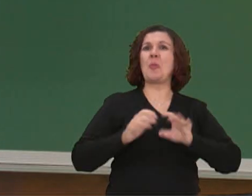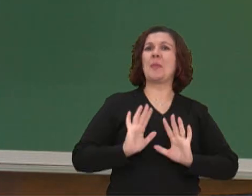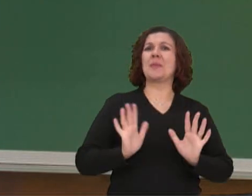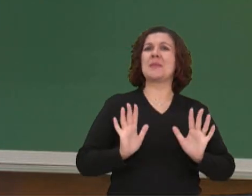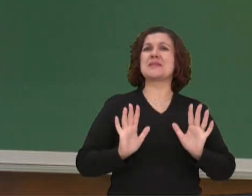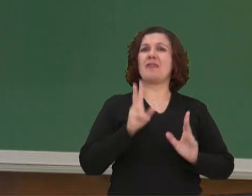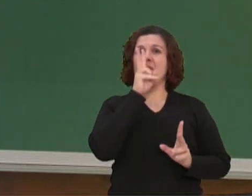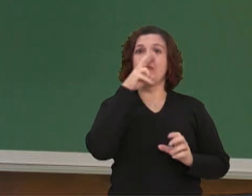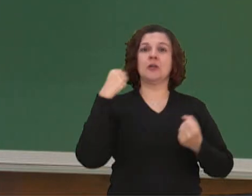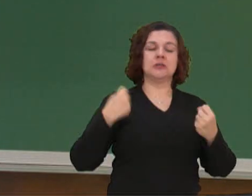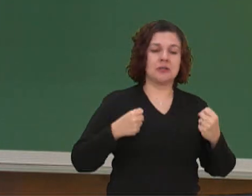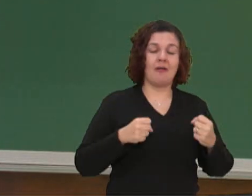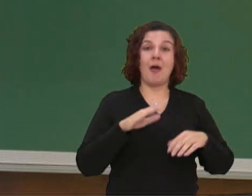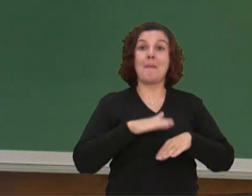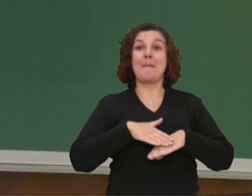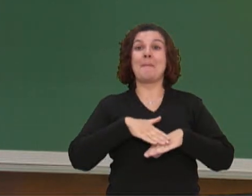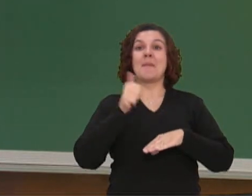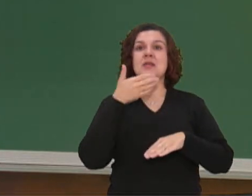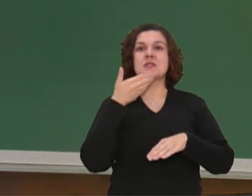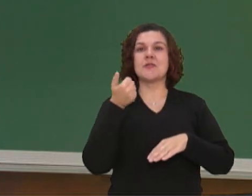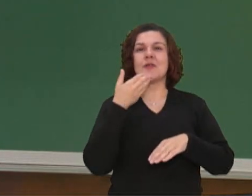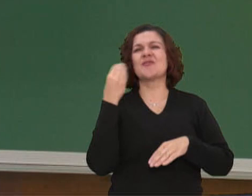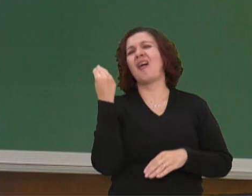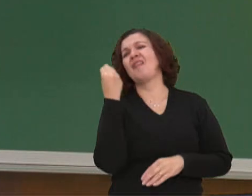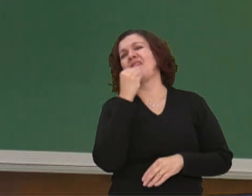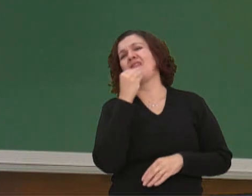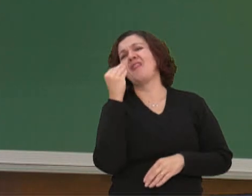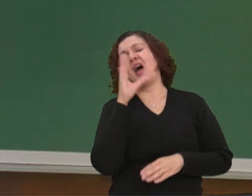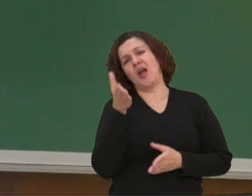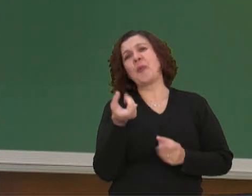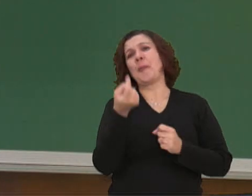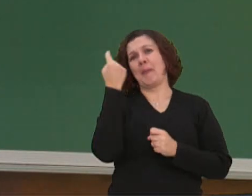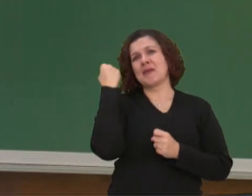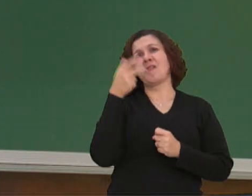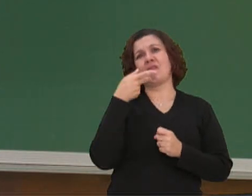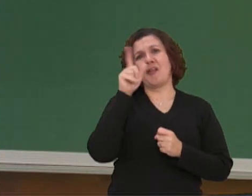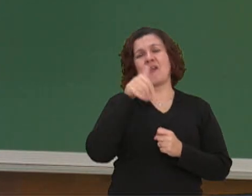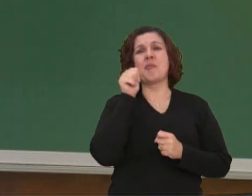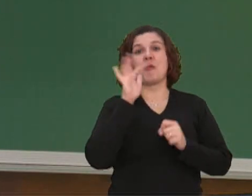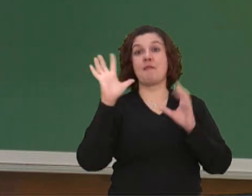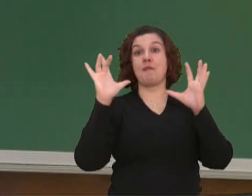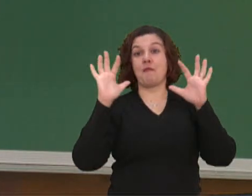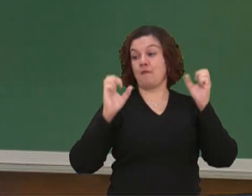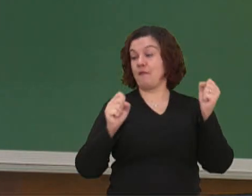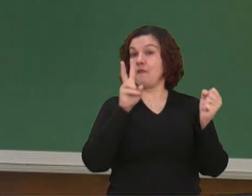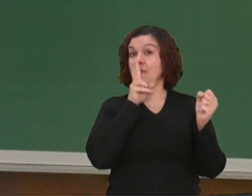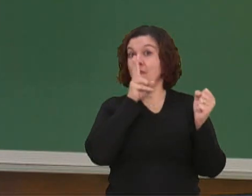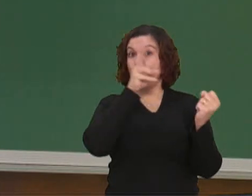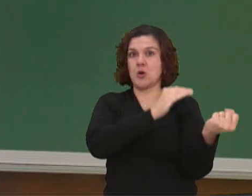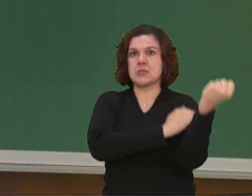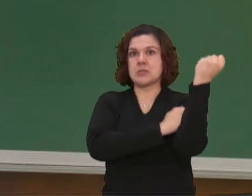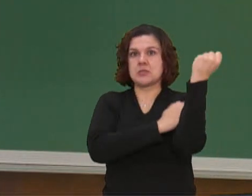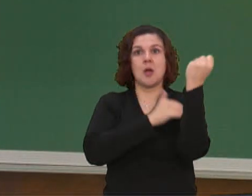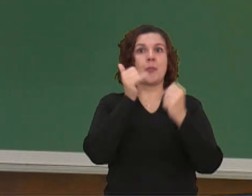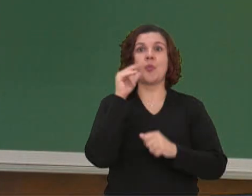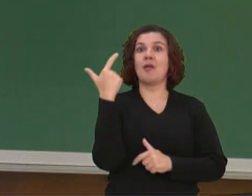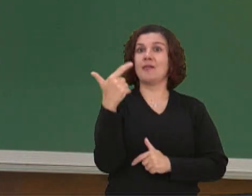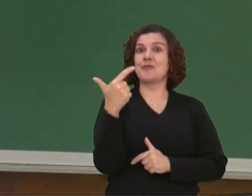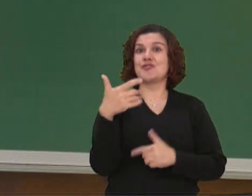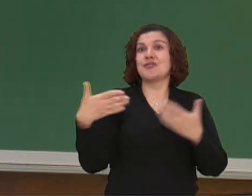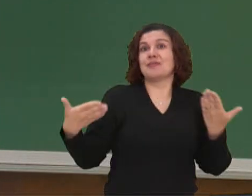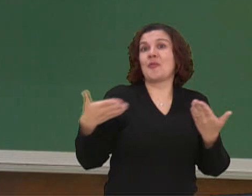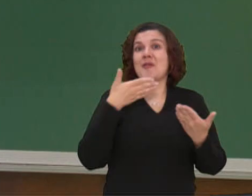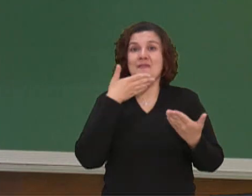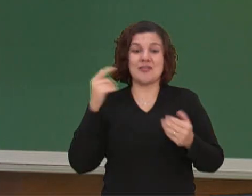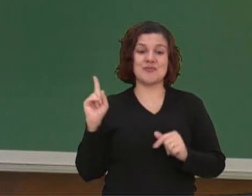poderia-se utilizar alguém que era considerado mais frágil no sentido da força física e que poderiam desempenhar